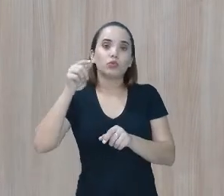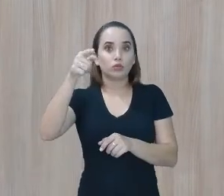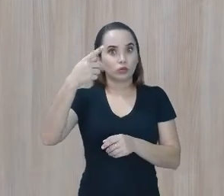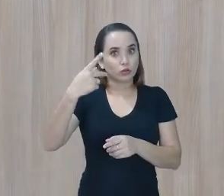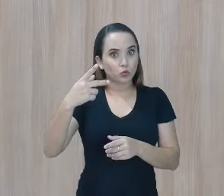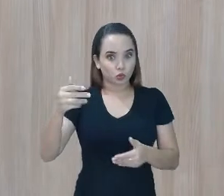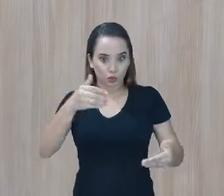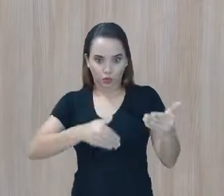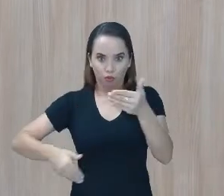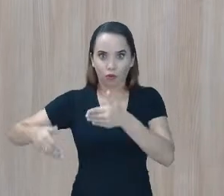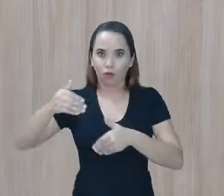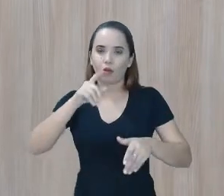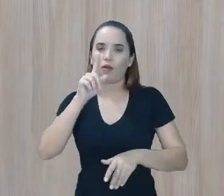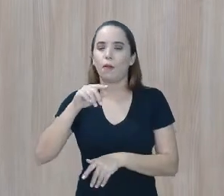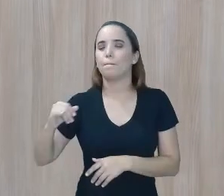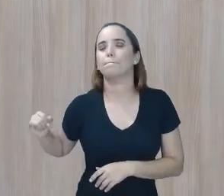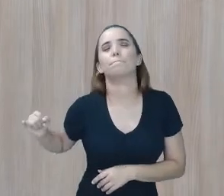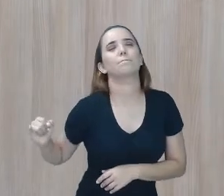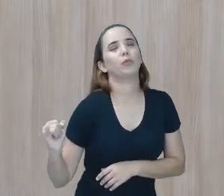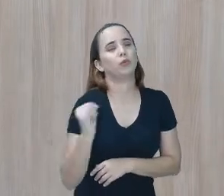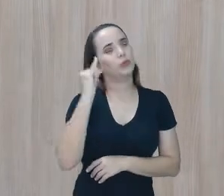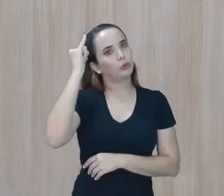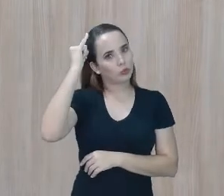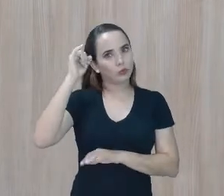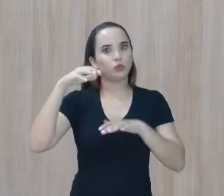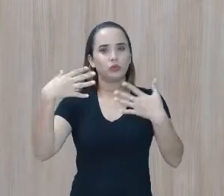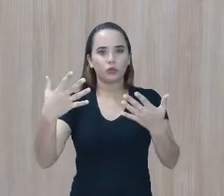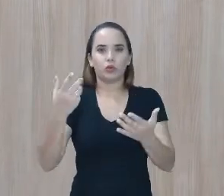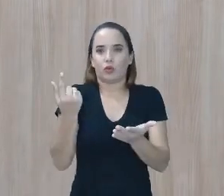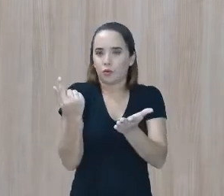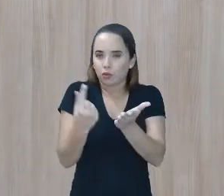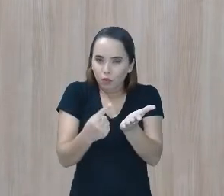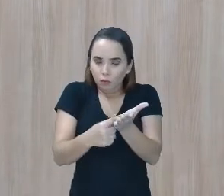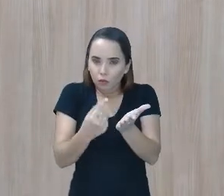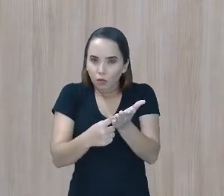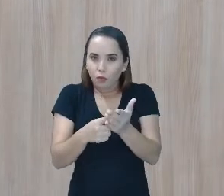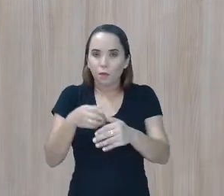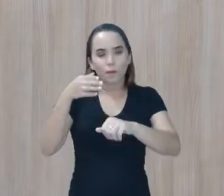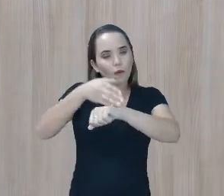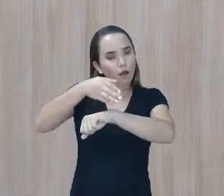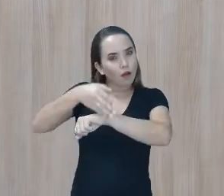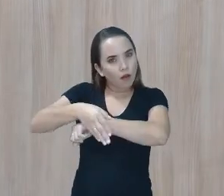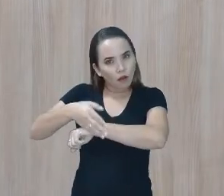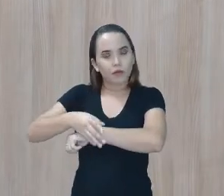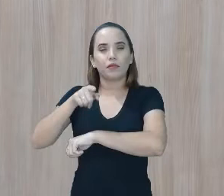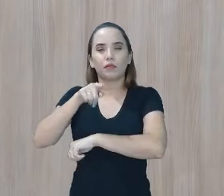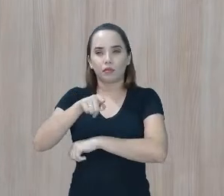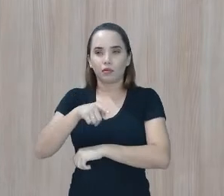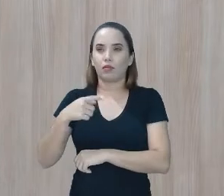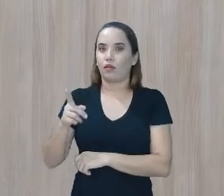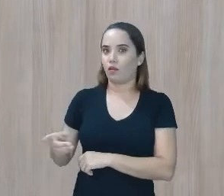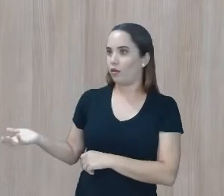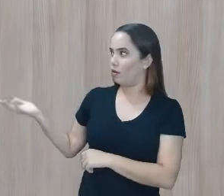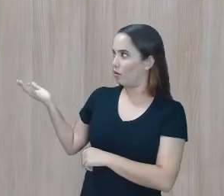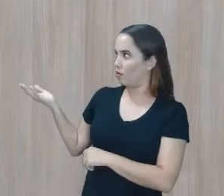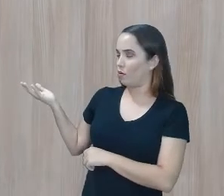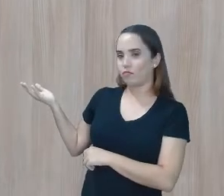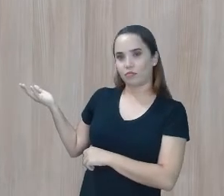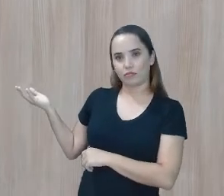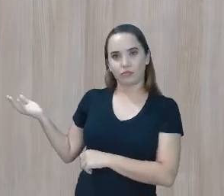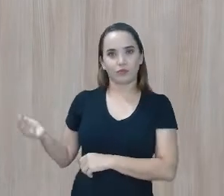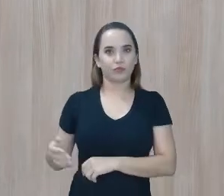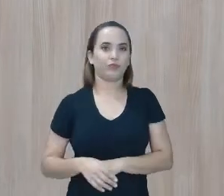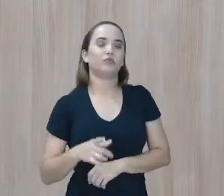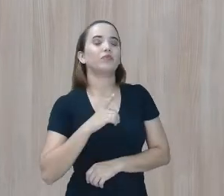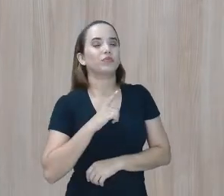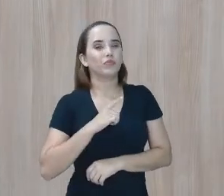extremamente importante, tá certo? Então, instala aí o aplicativo, entra em contato com a gente, veja que aí na tela está aparecendo o QR Code para